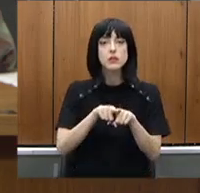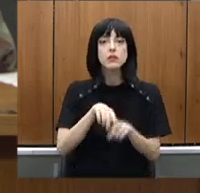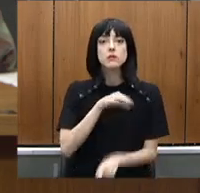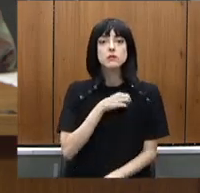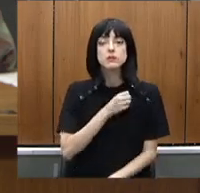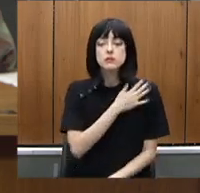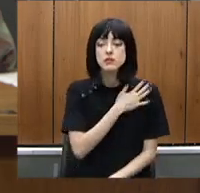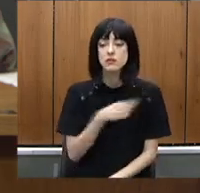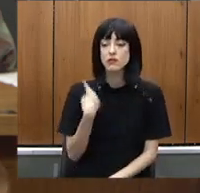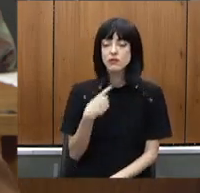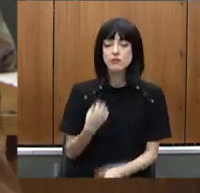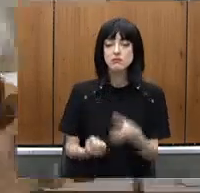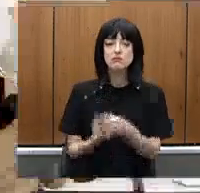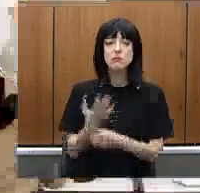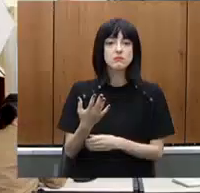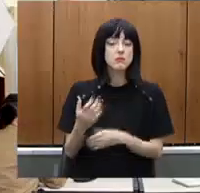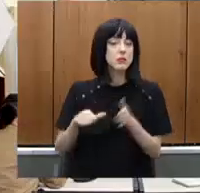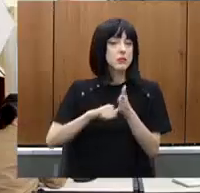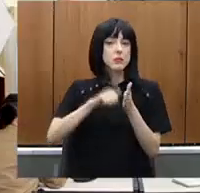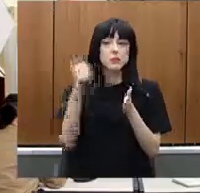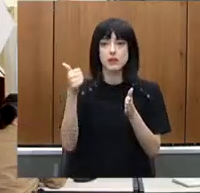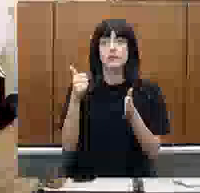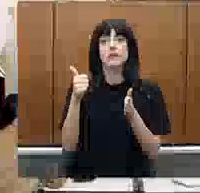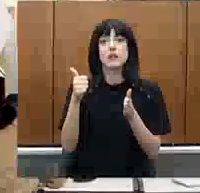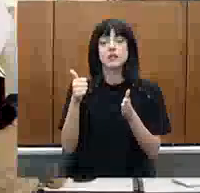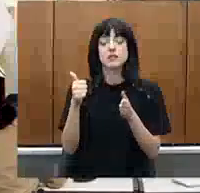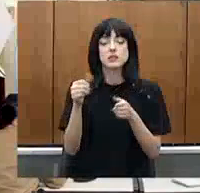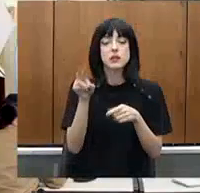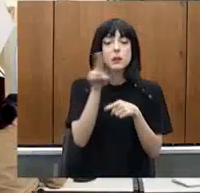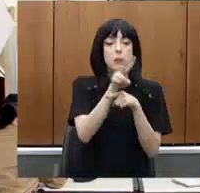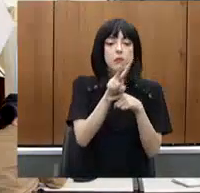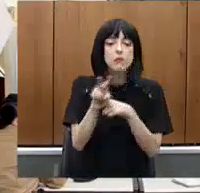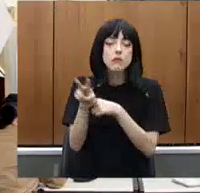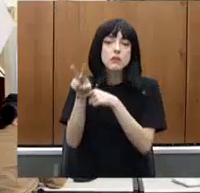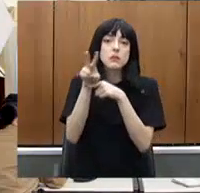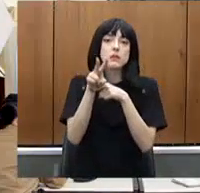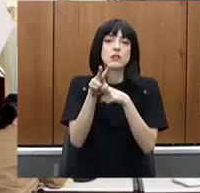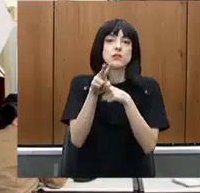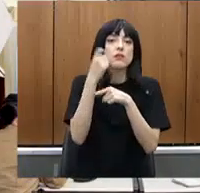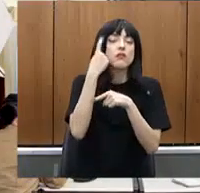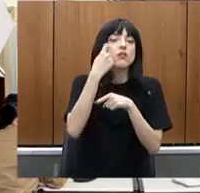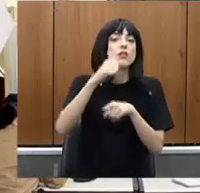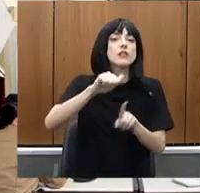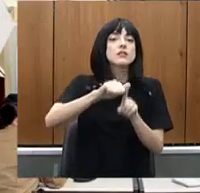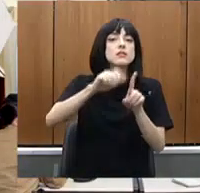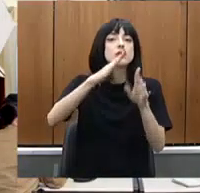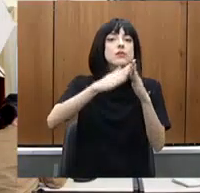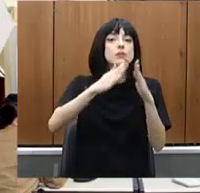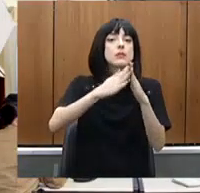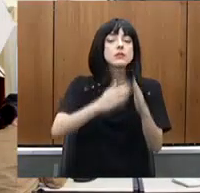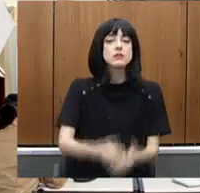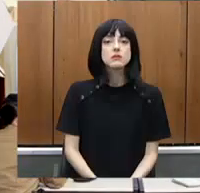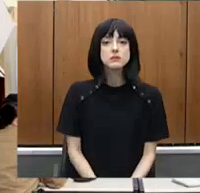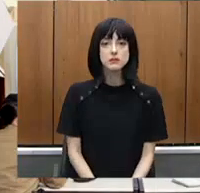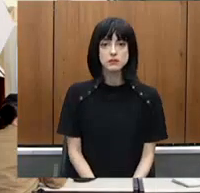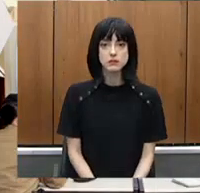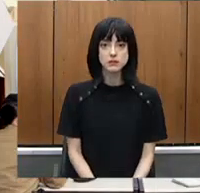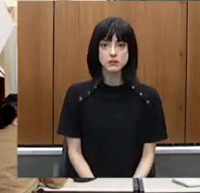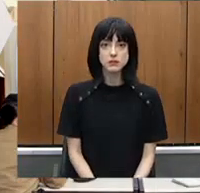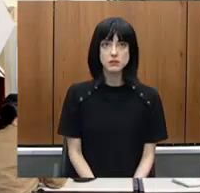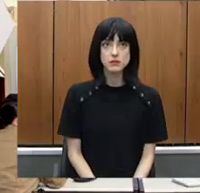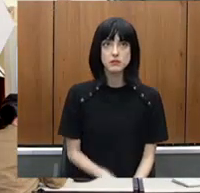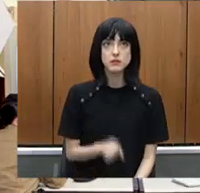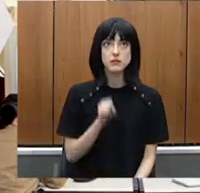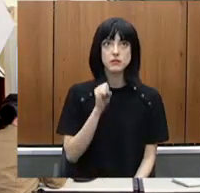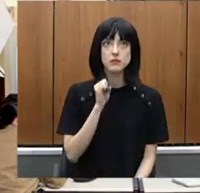doméstica essa Central se eu for visitar um dia lá no sexto andar mas não deixa de olhar não tem um painel lá se eu falo um município